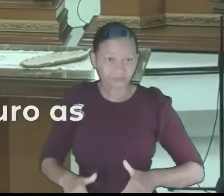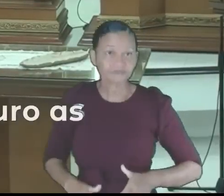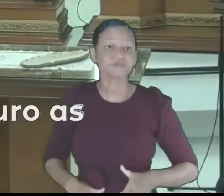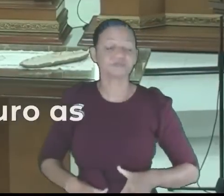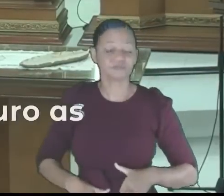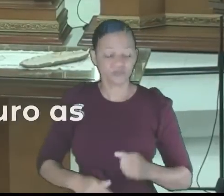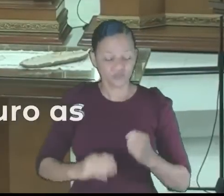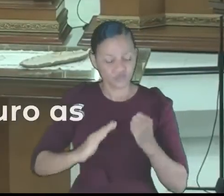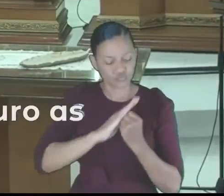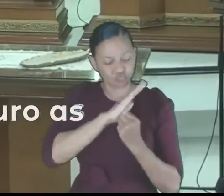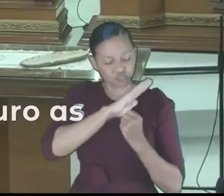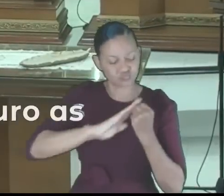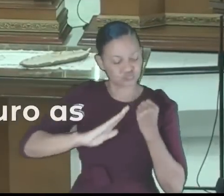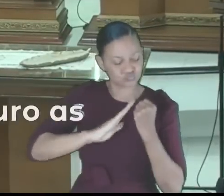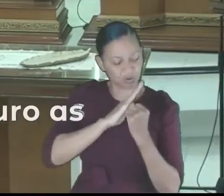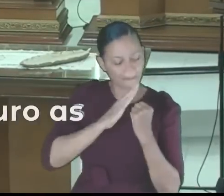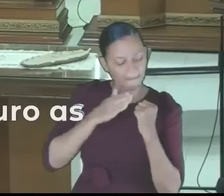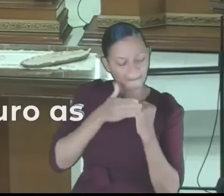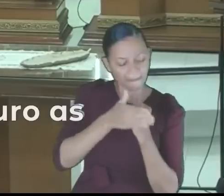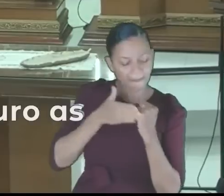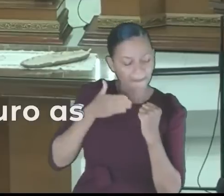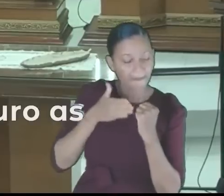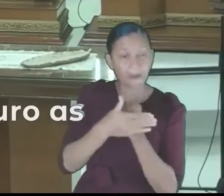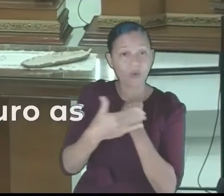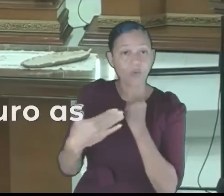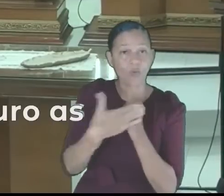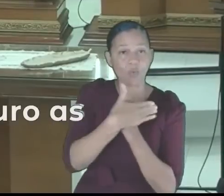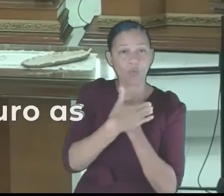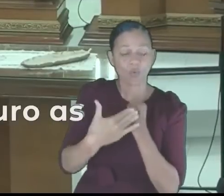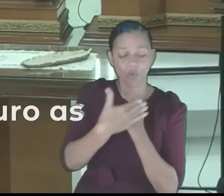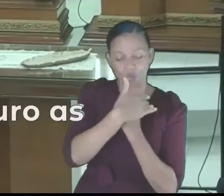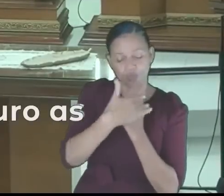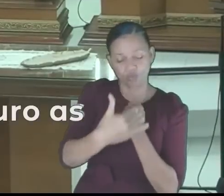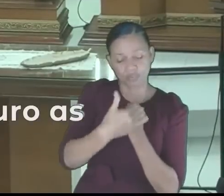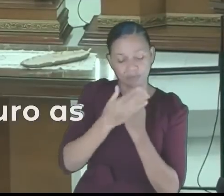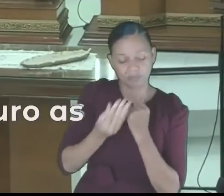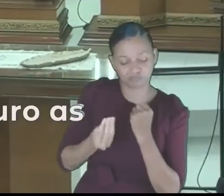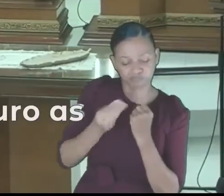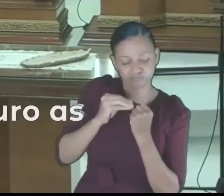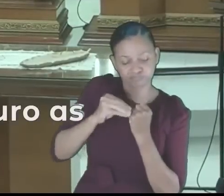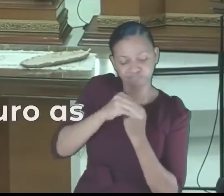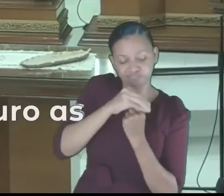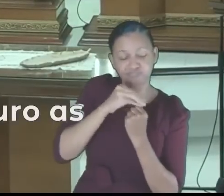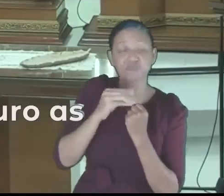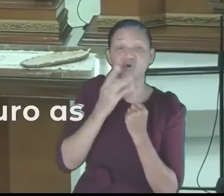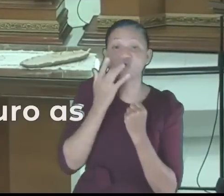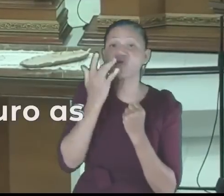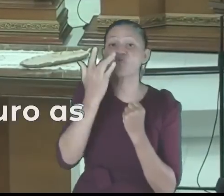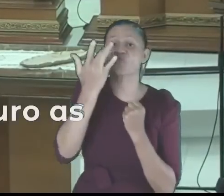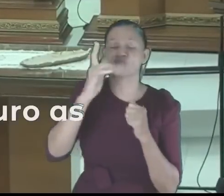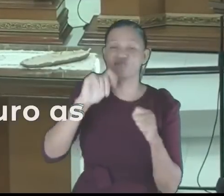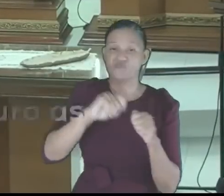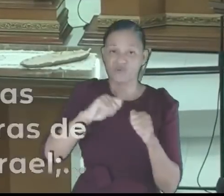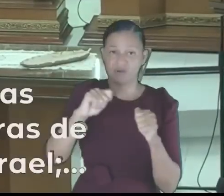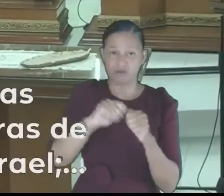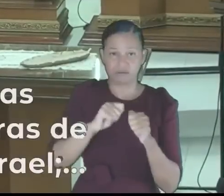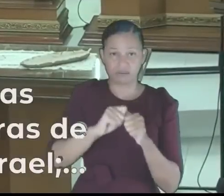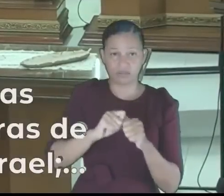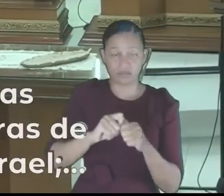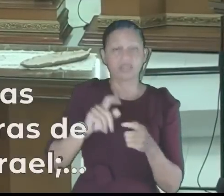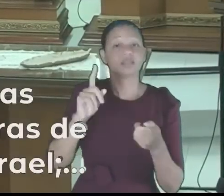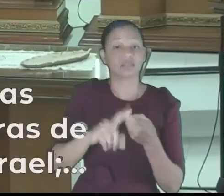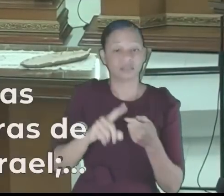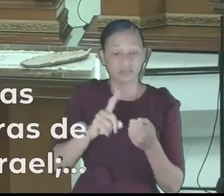engastadas ao redor em ouro as farás. E porás